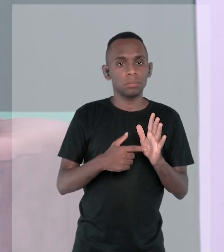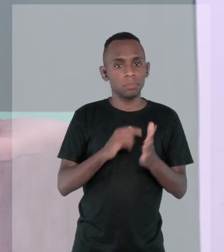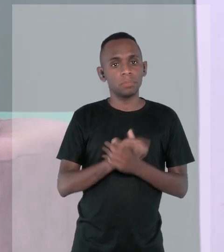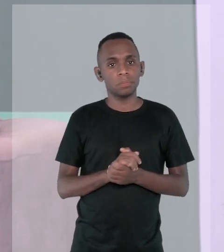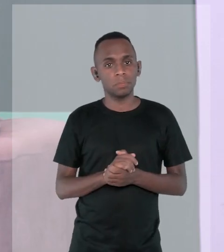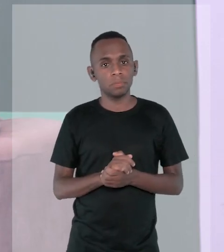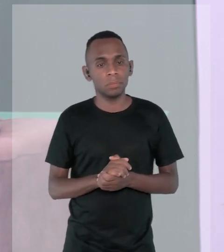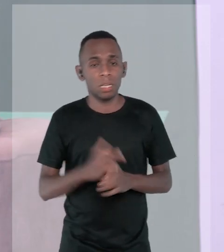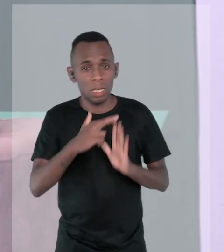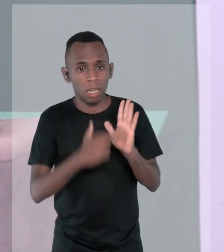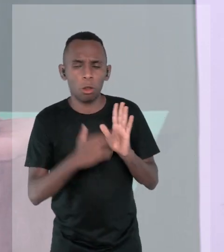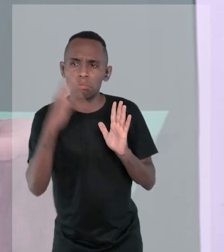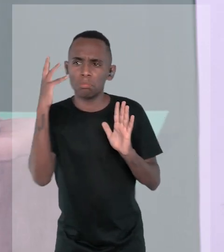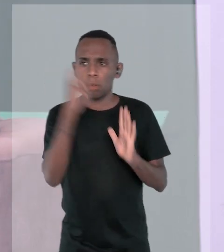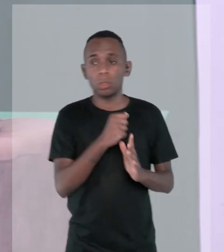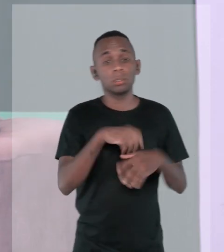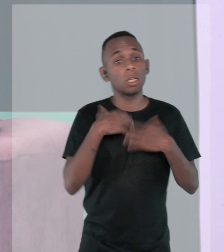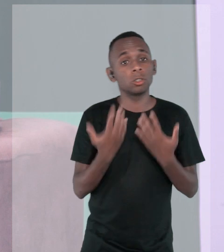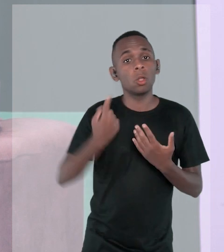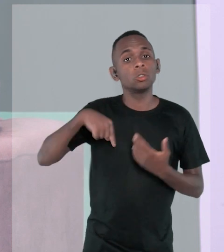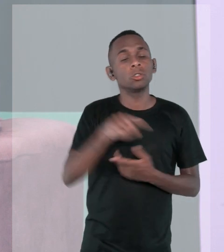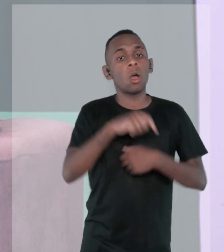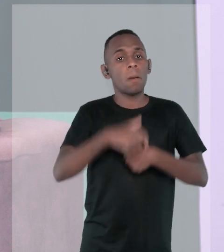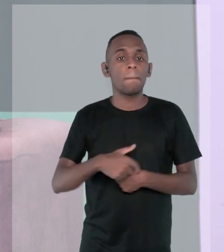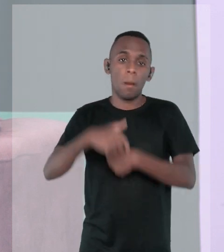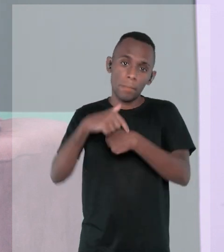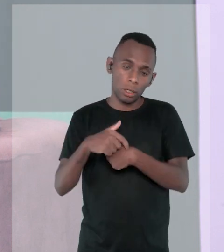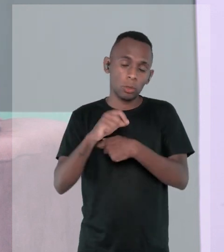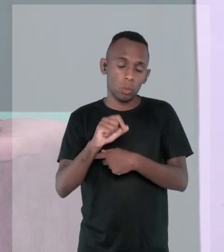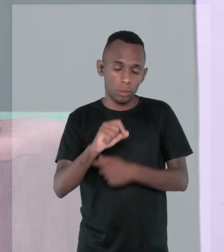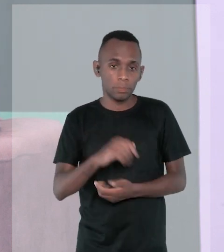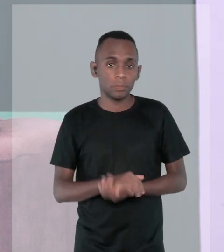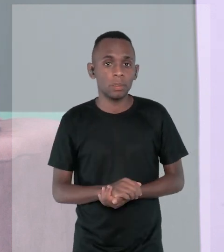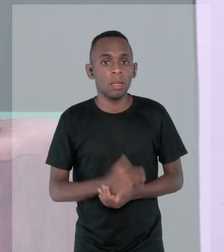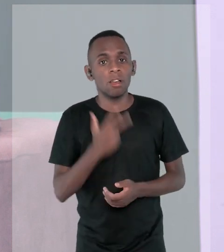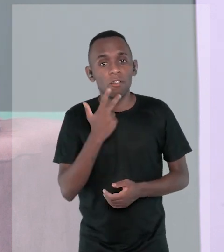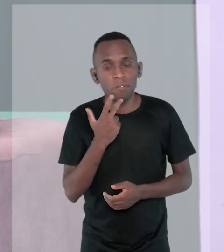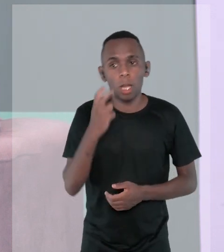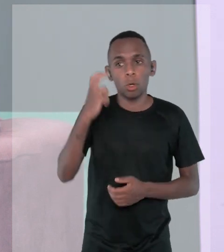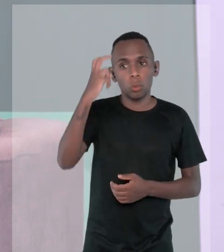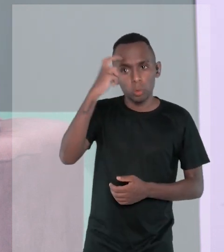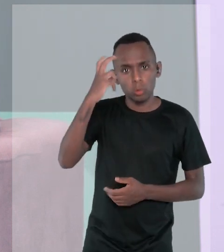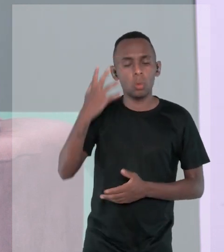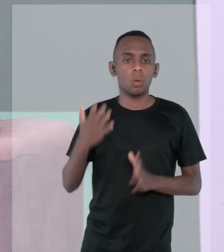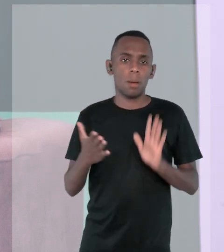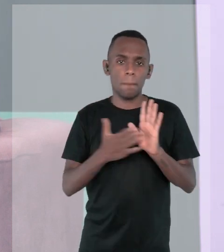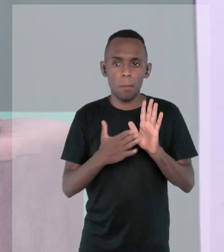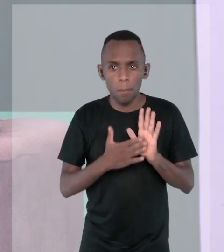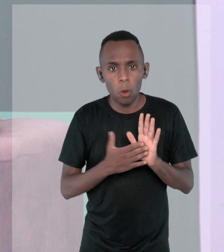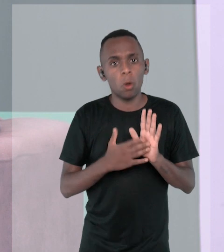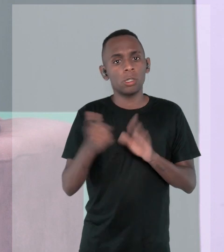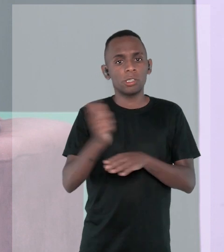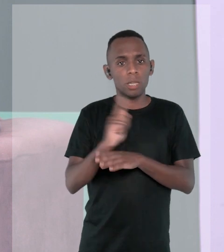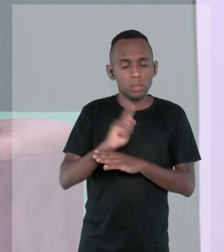vazios, né? Relatórios bonitos, a gente chega num momento que se fala muito de cultura de propósito, né?